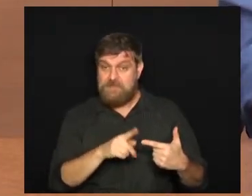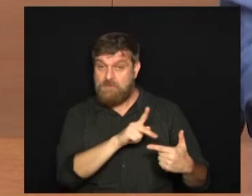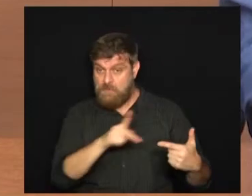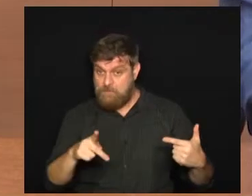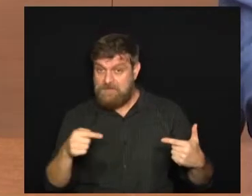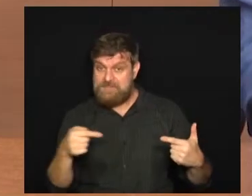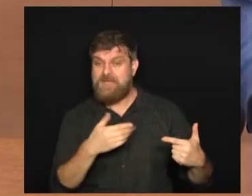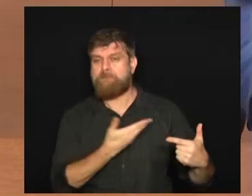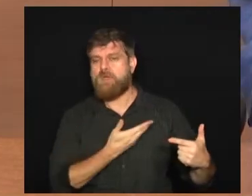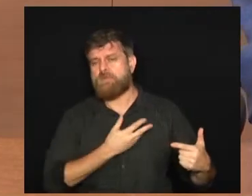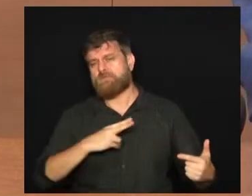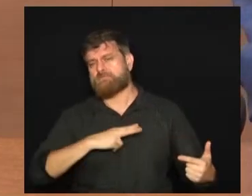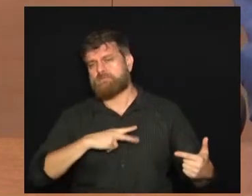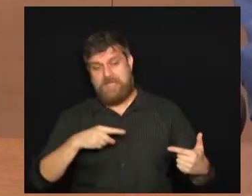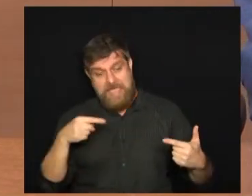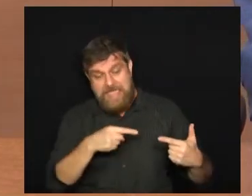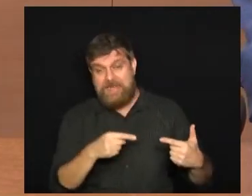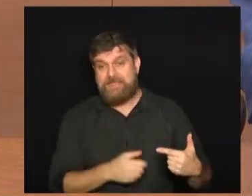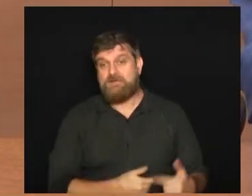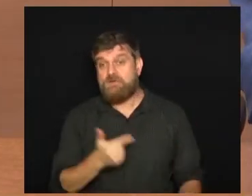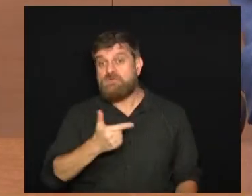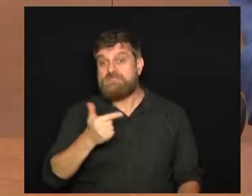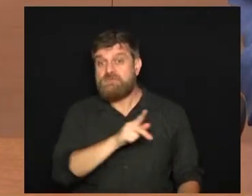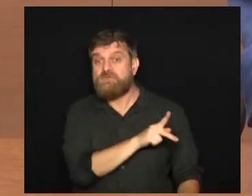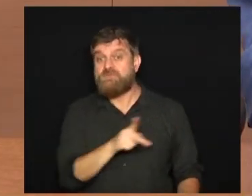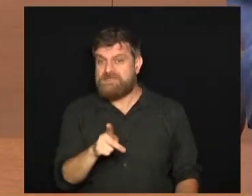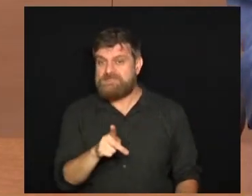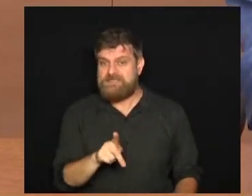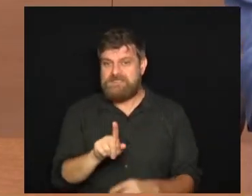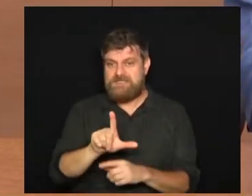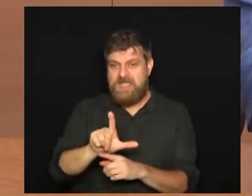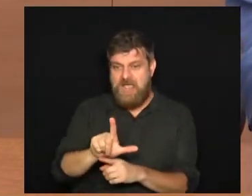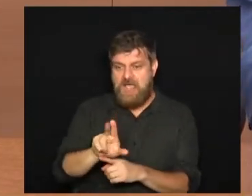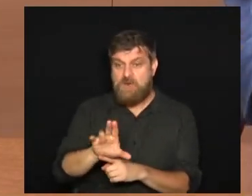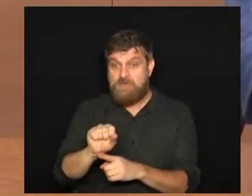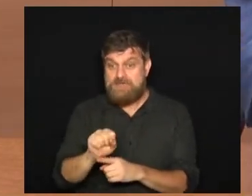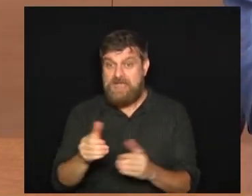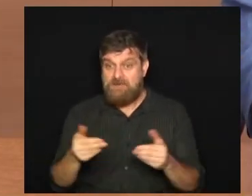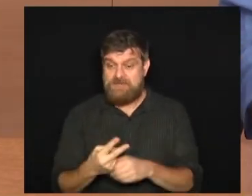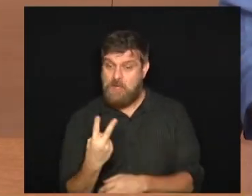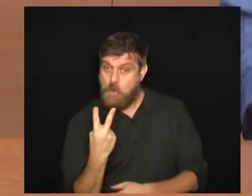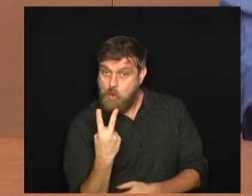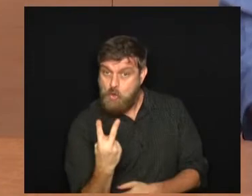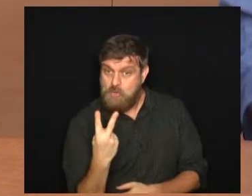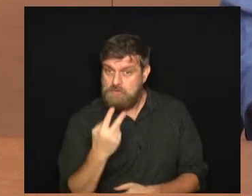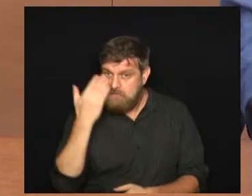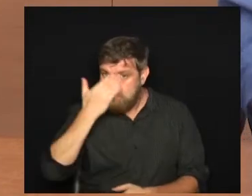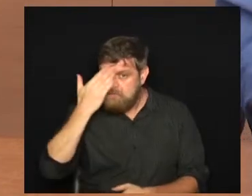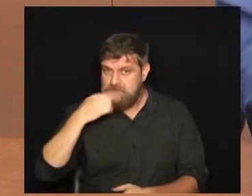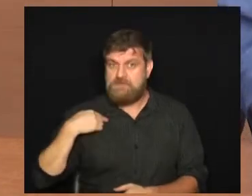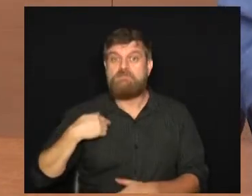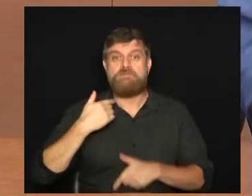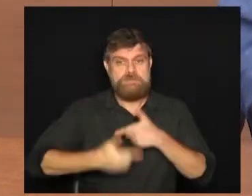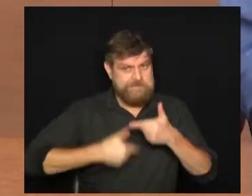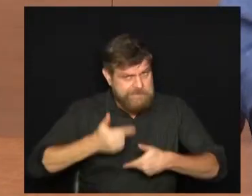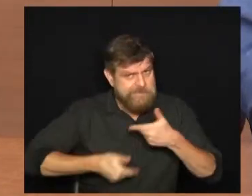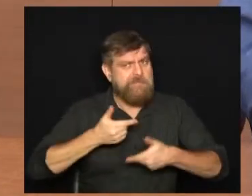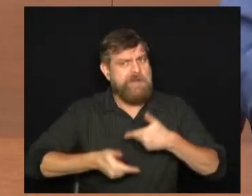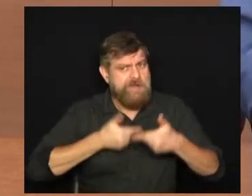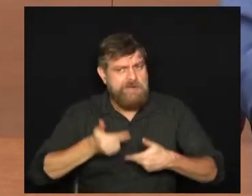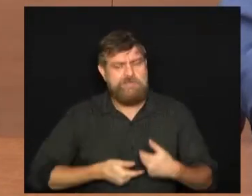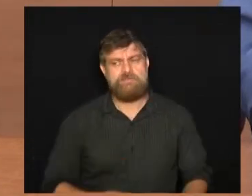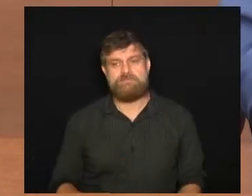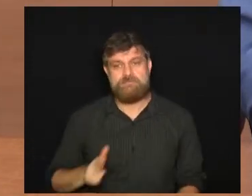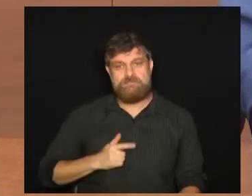particular, e ele é vice-presidente. Então, é uma coisa inédita, acho que 2 deficientes visuais, nós vamos dar muito trabalho, viu?